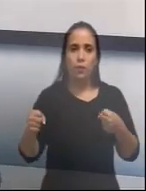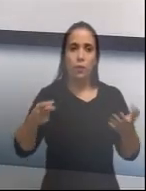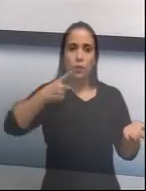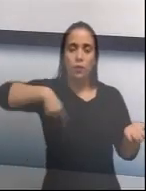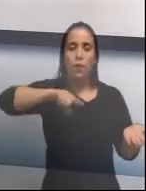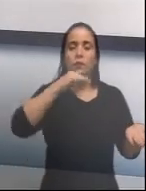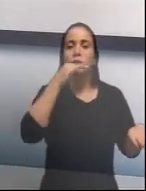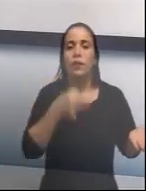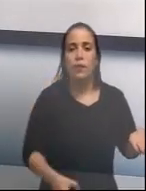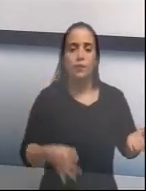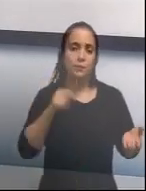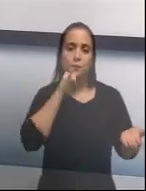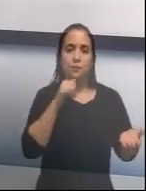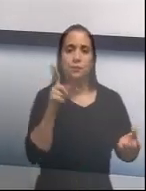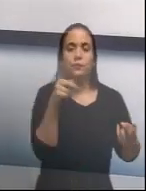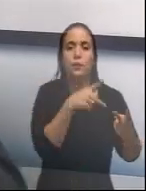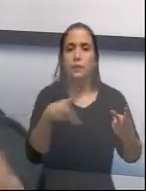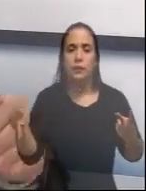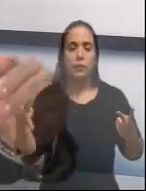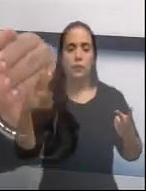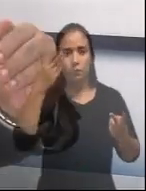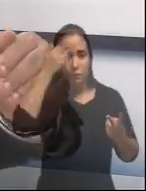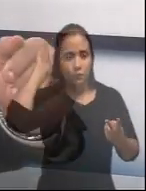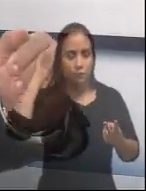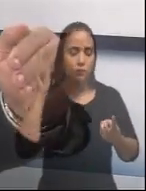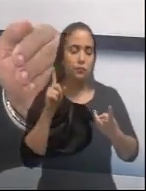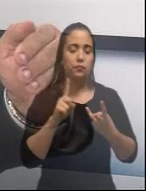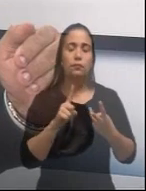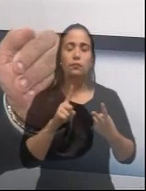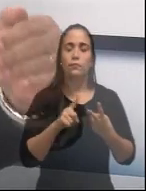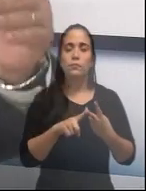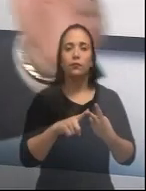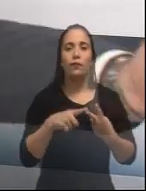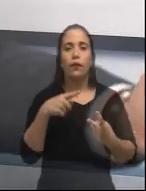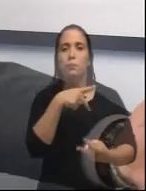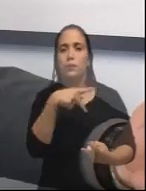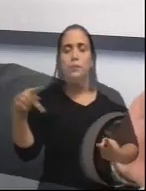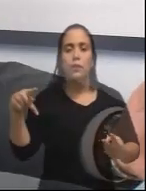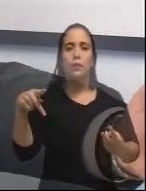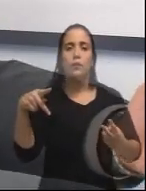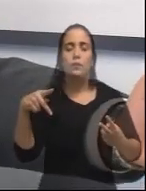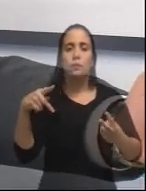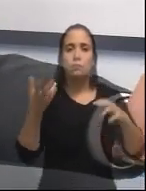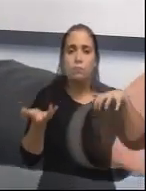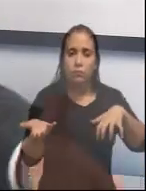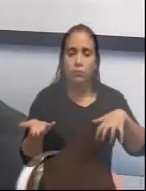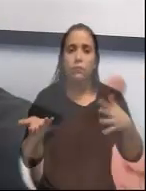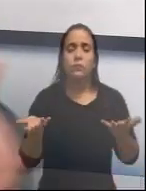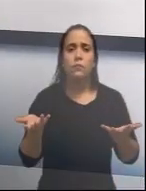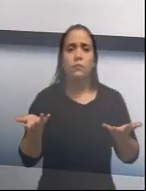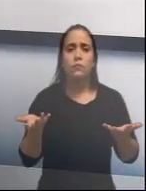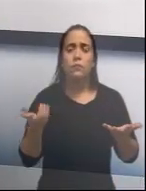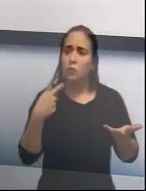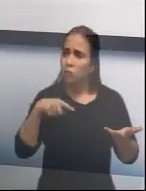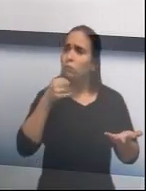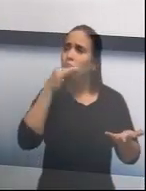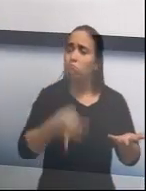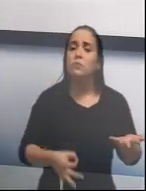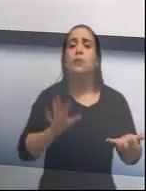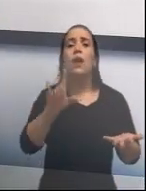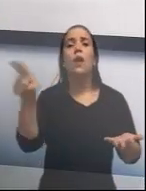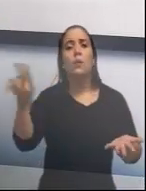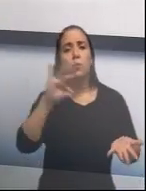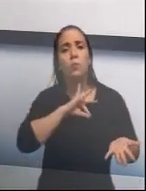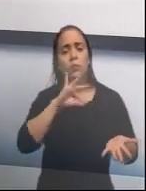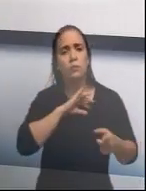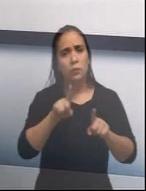crítica ao presidente da República, às vezes a gente faz crítica a um presidente do Congresso, acha esse truculento. O que falar de uma pessoa dessa?